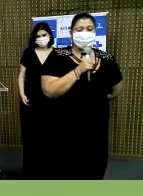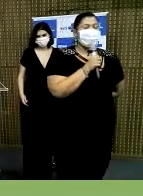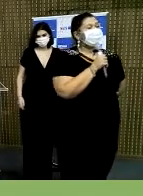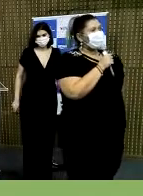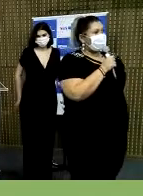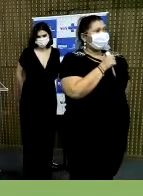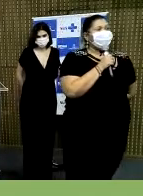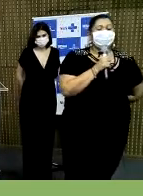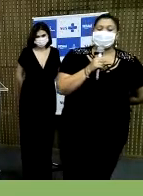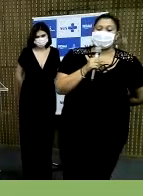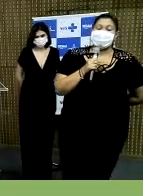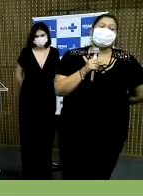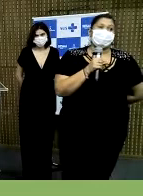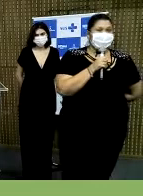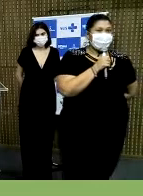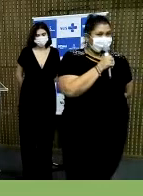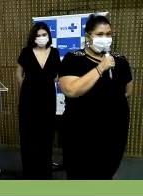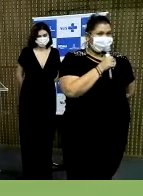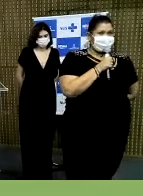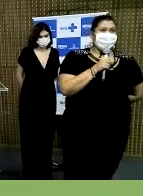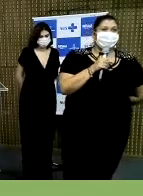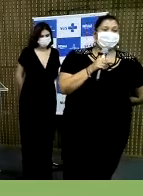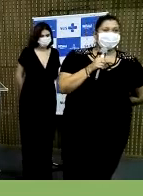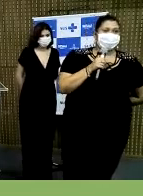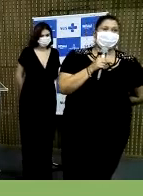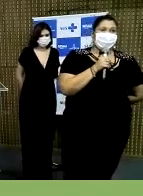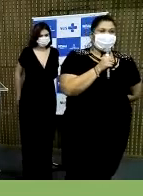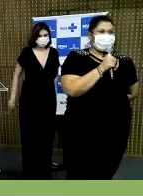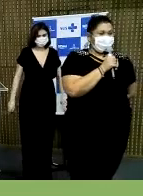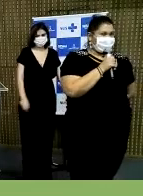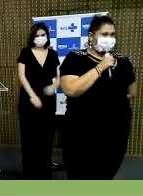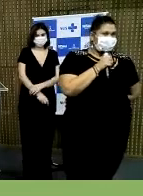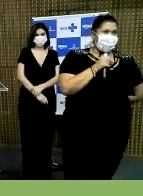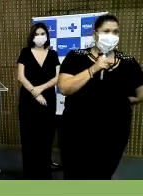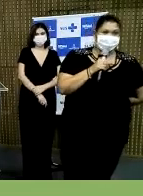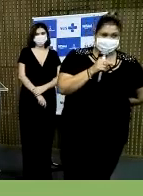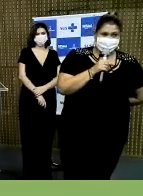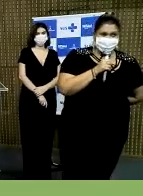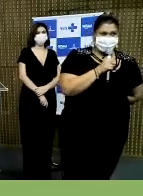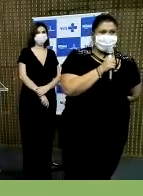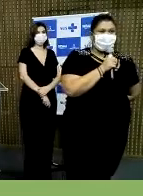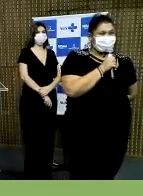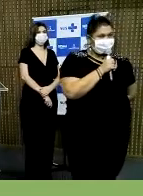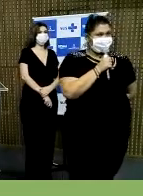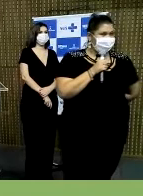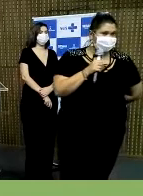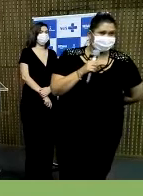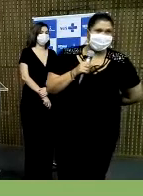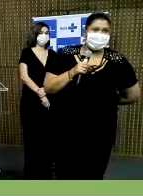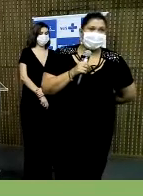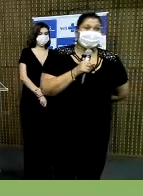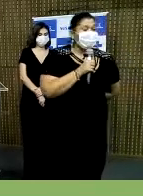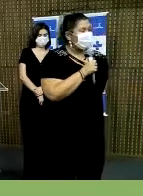No total, nós temos 60 servidores, 26 ACS, 4 médicos, 4